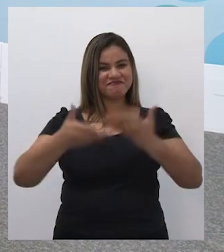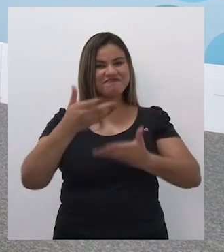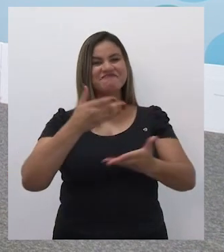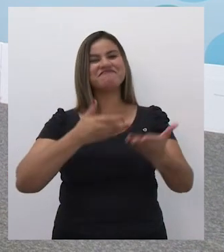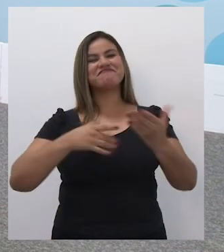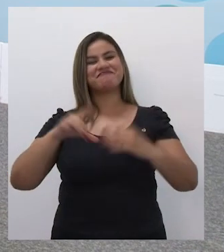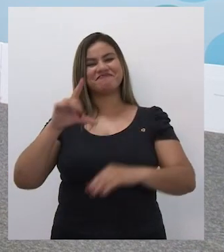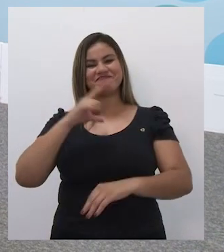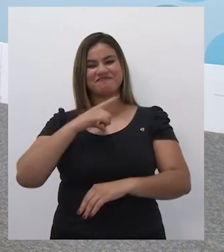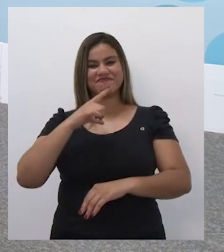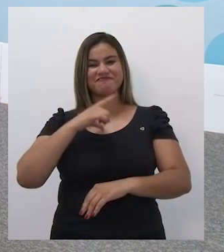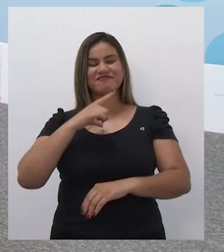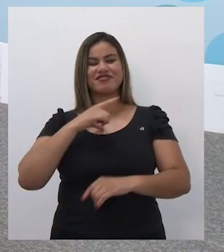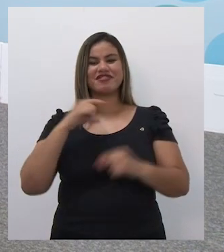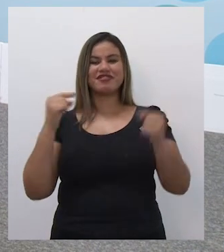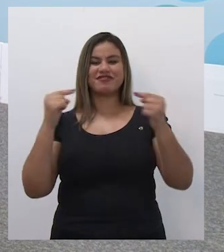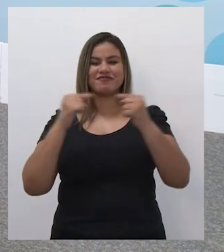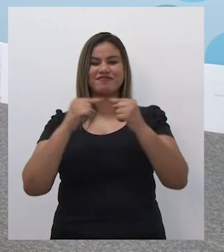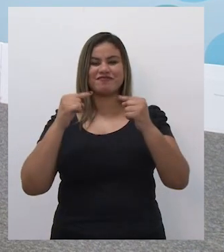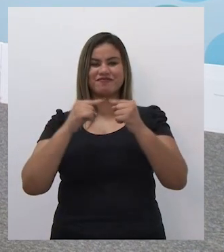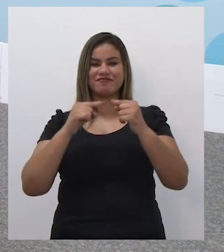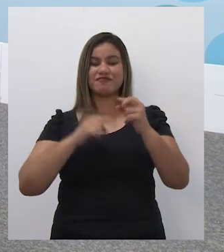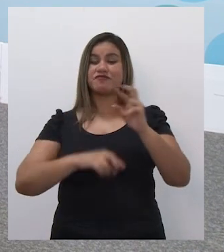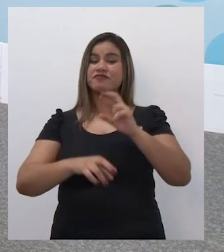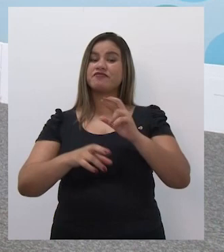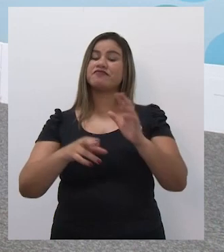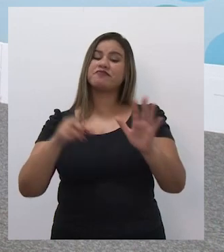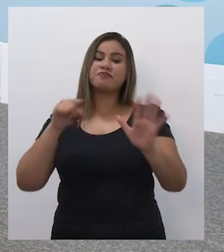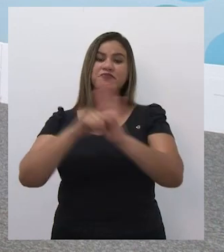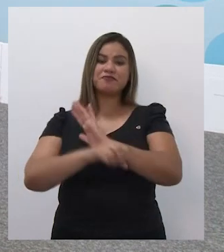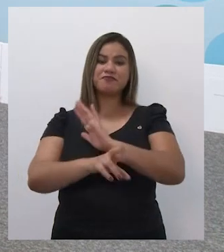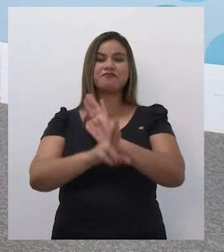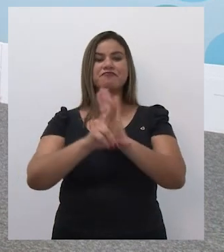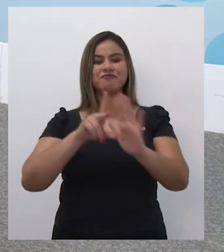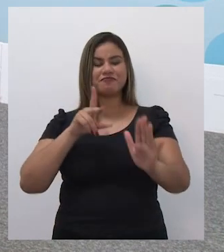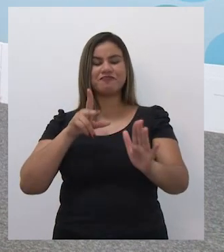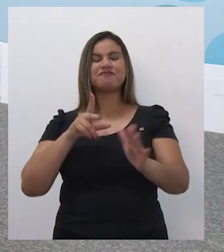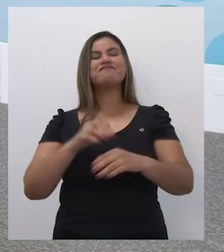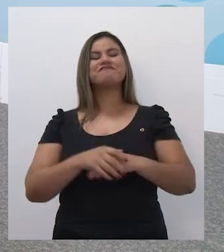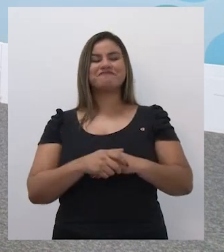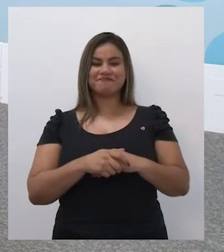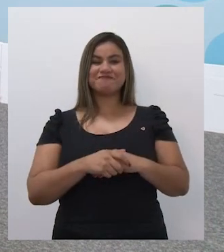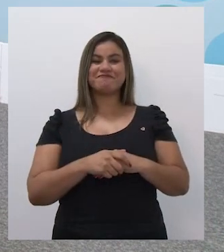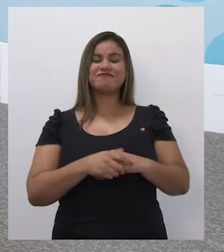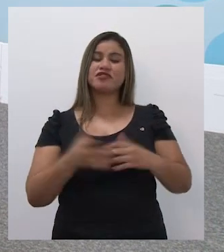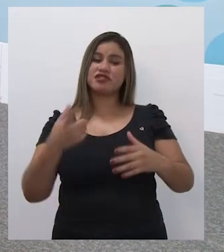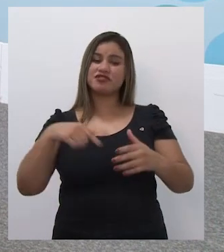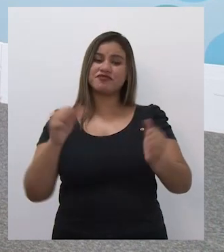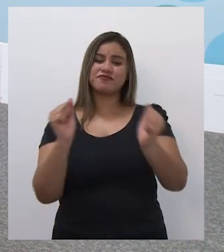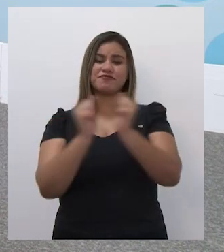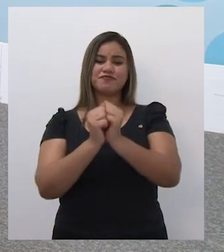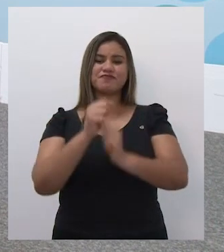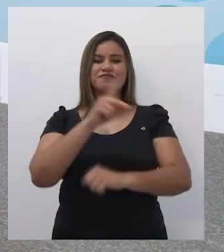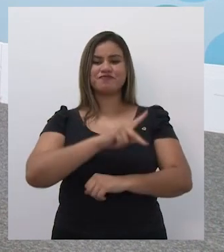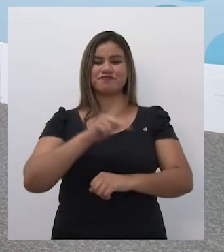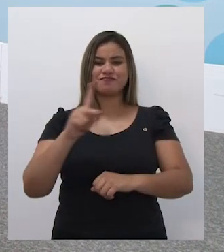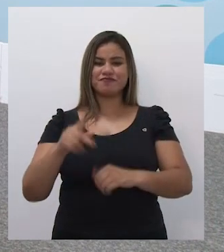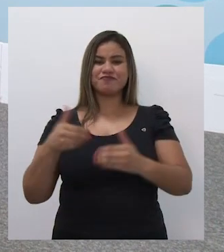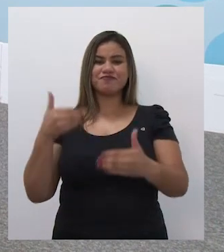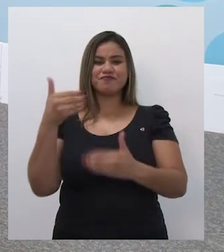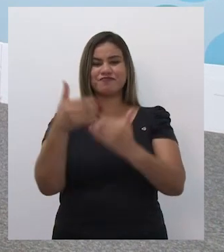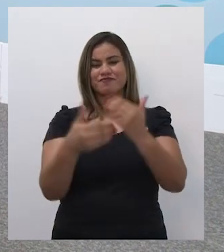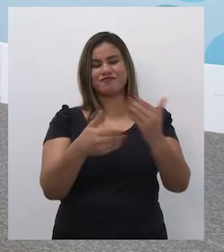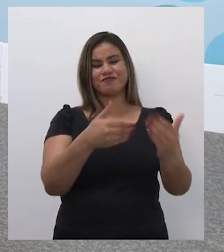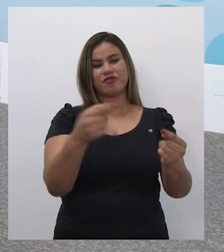contribuíram aí com os nossos questionamentos, as nossas interações. E estamos juntos, professores, aí nesse